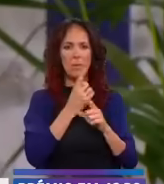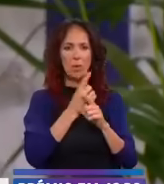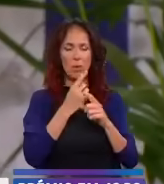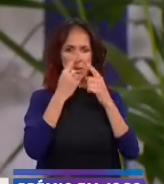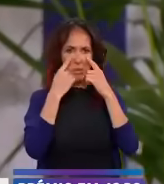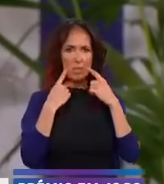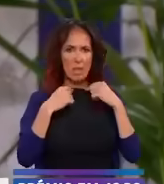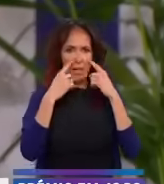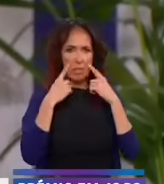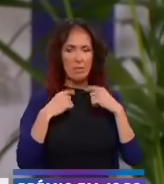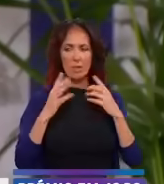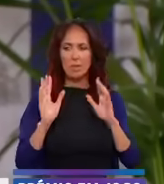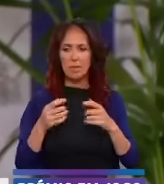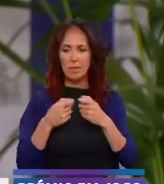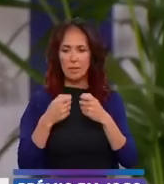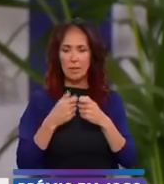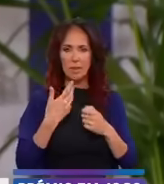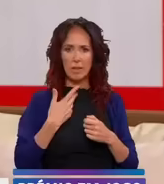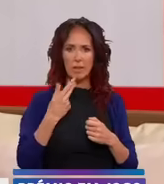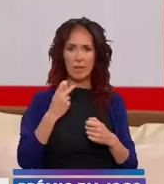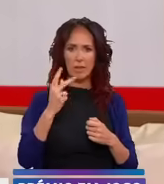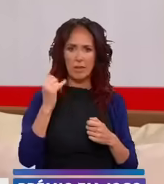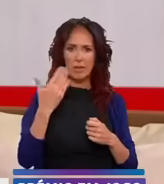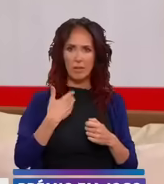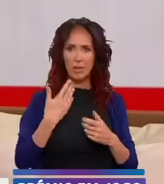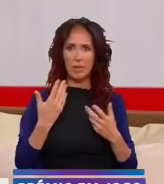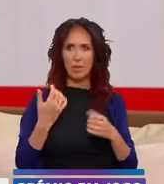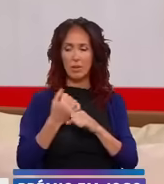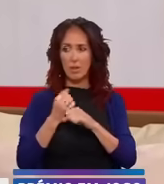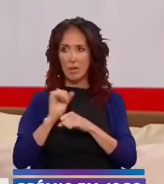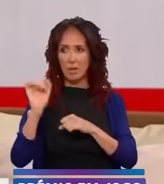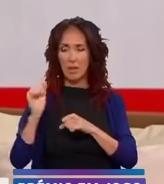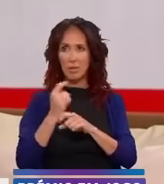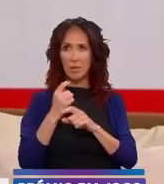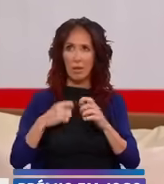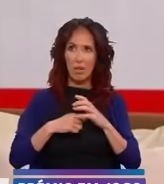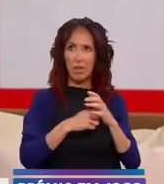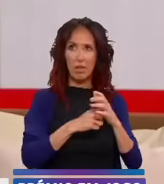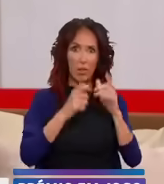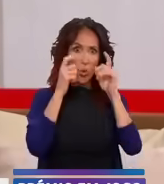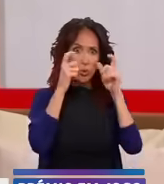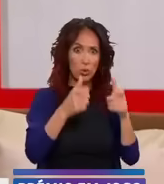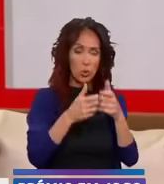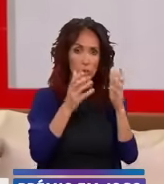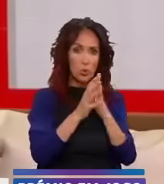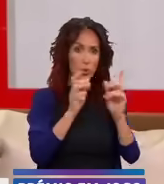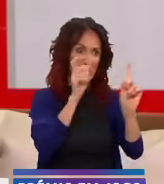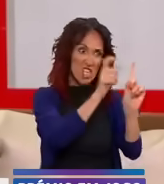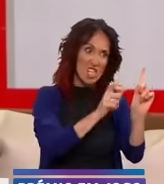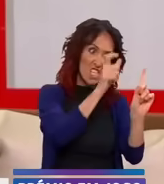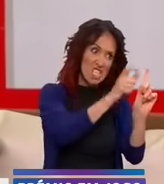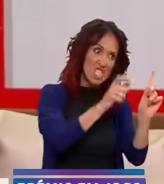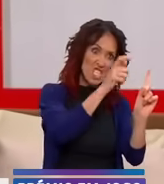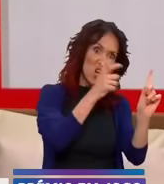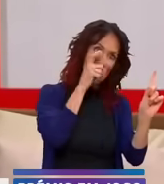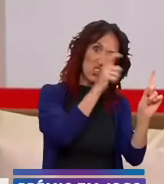Mas já antes tínhamos tido alguma empatia para com o David, com as ações dela, de profundo controlo, de o que quer que seja.